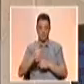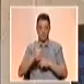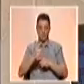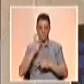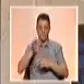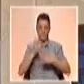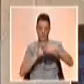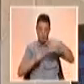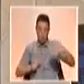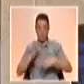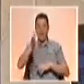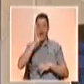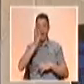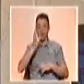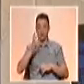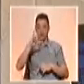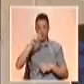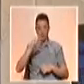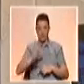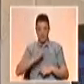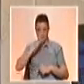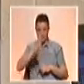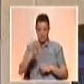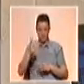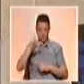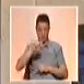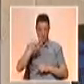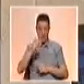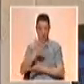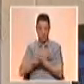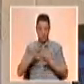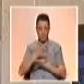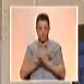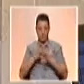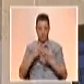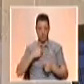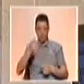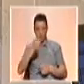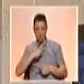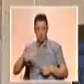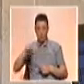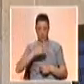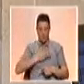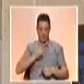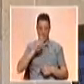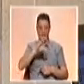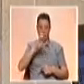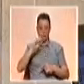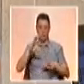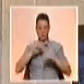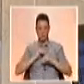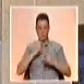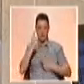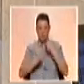fatura da água. E eu posso também aqui até partilhar que mesmo nós lá na DECO recebemos, de facto,